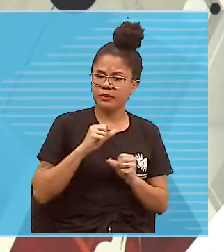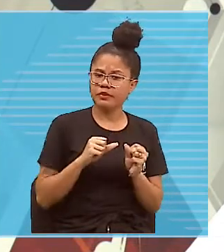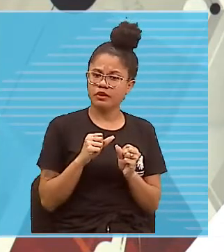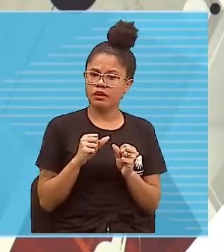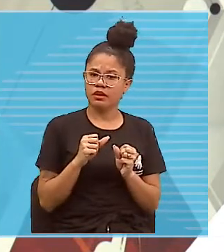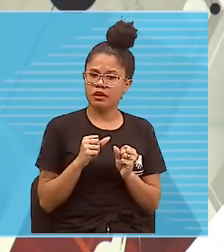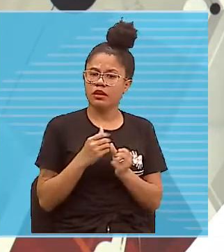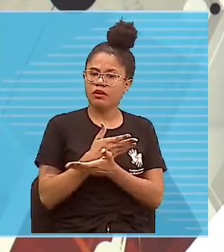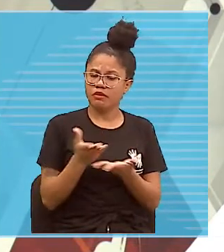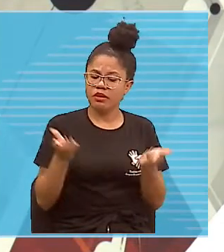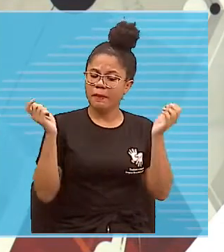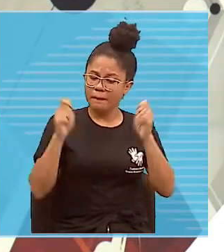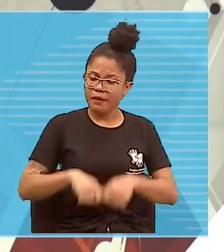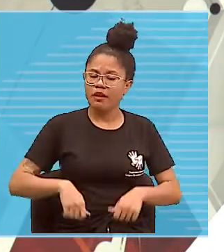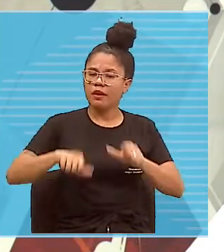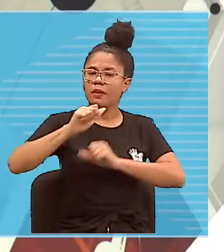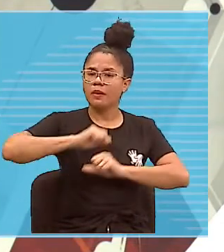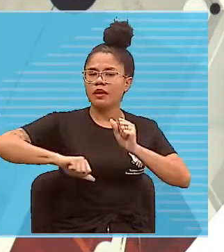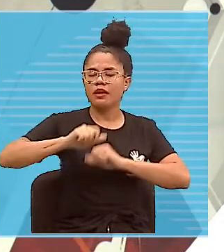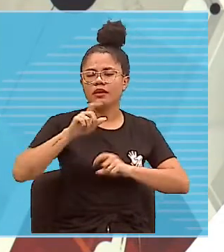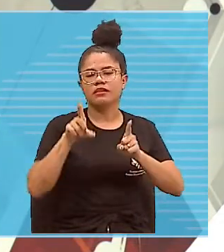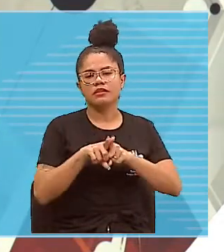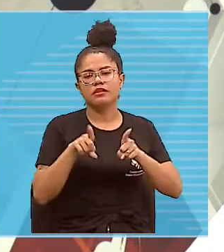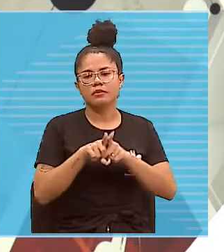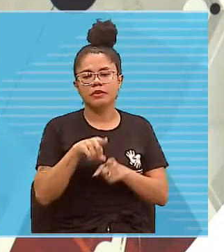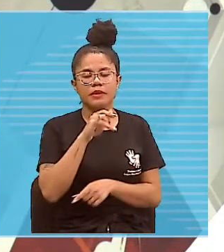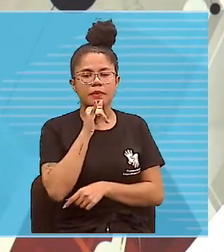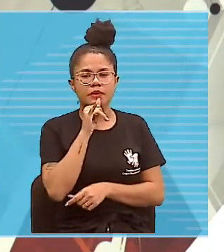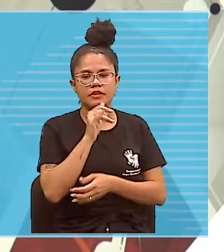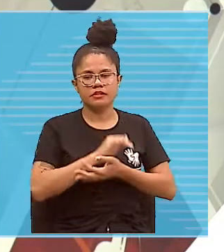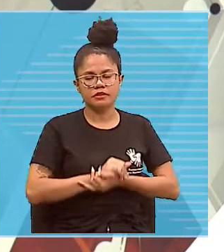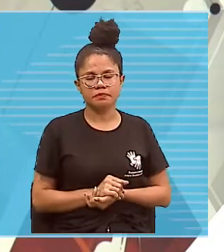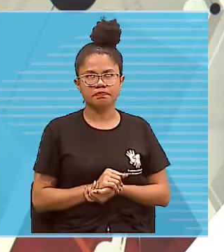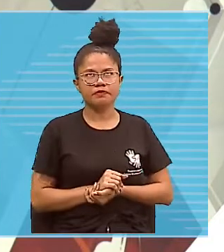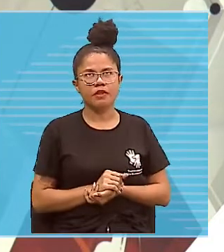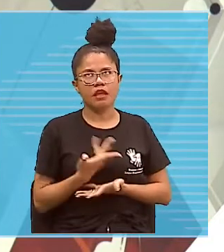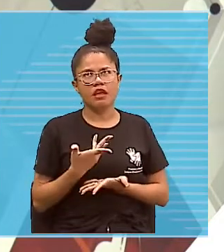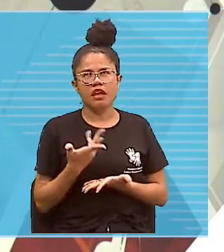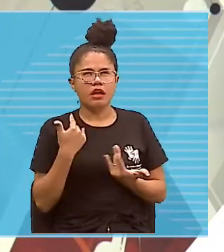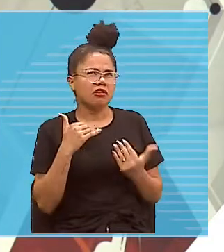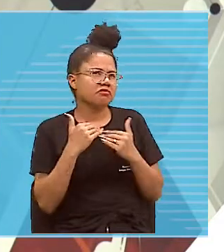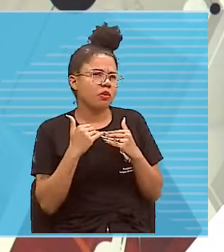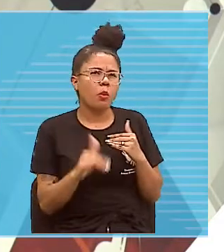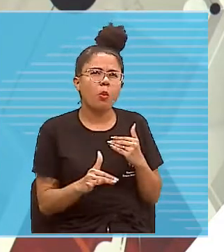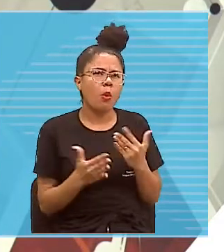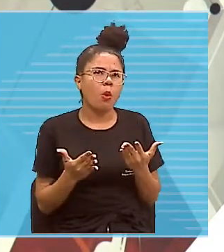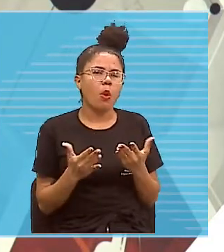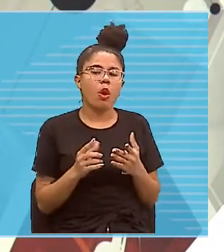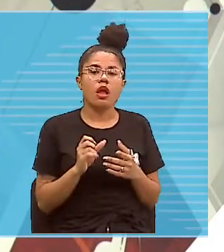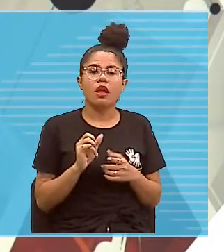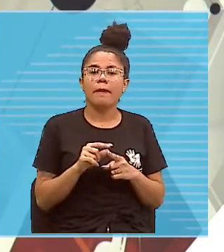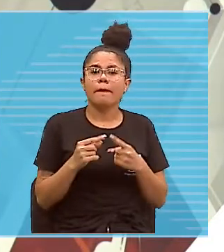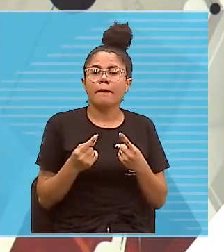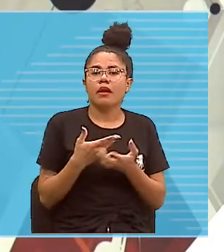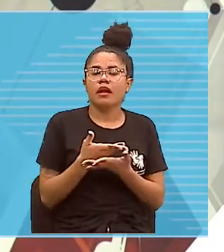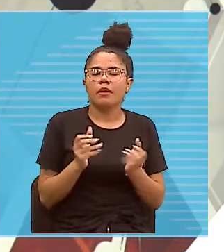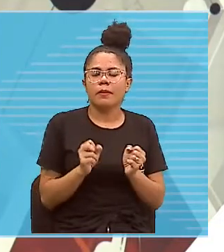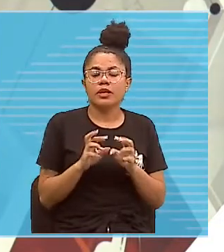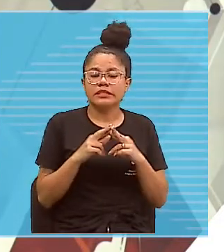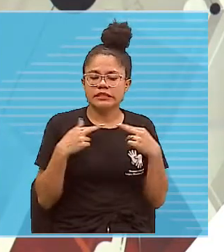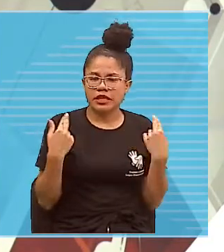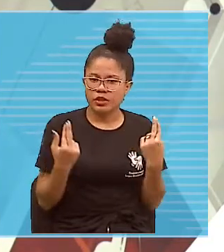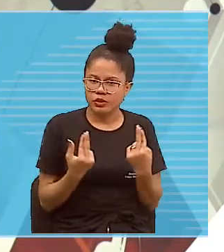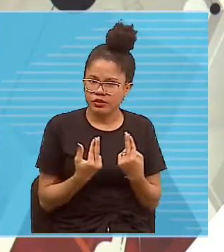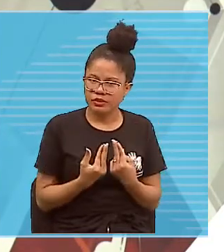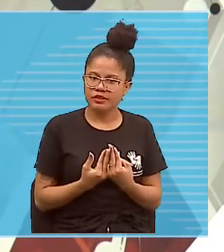comece. Eu acho que isso não está correto. Então, se engaje, procure forças com outros alunos para tentar mudar